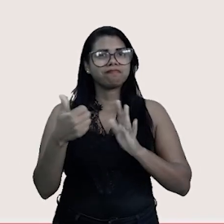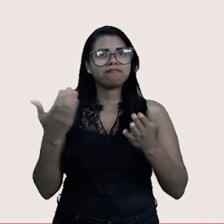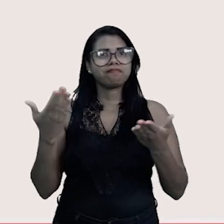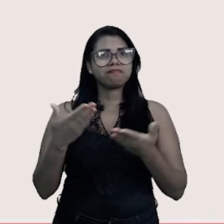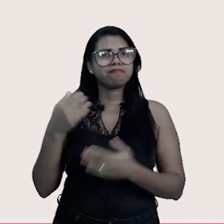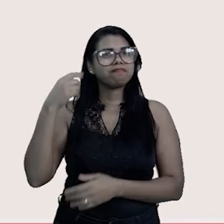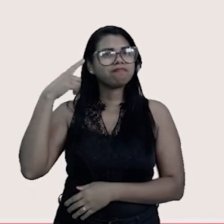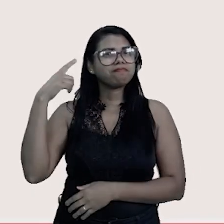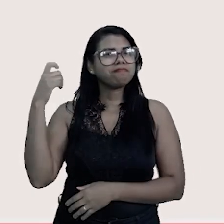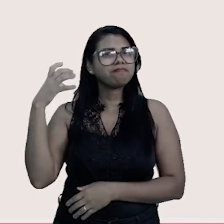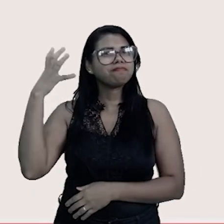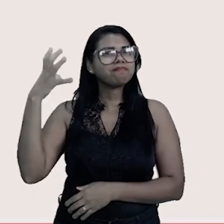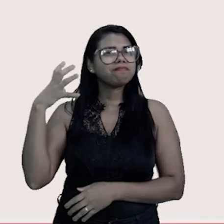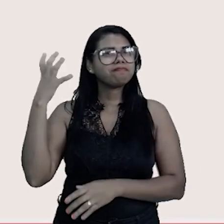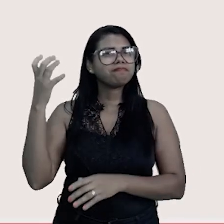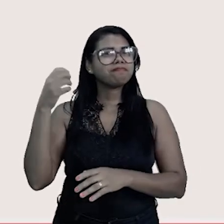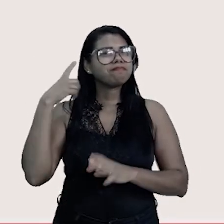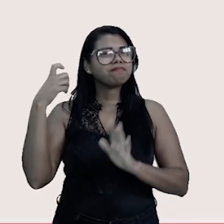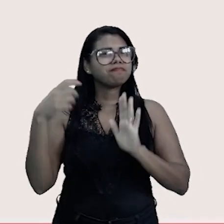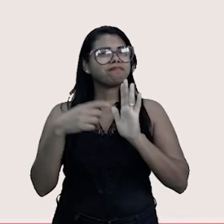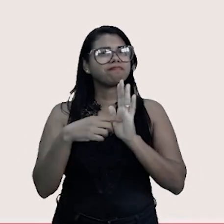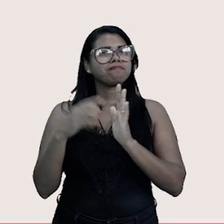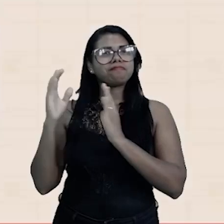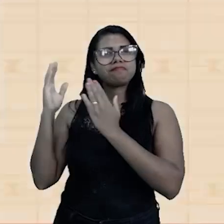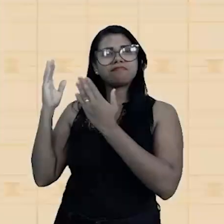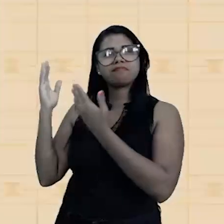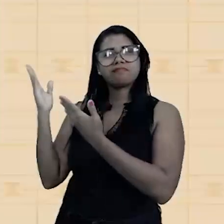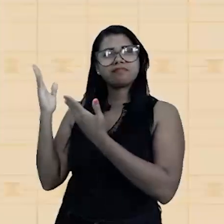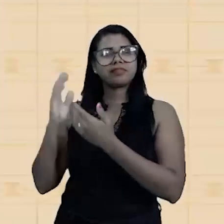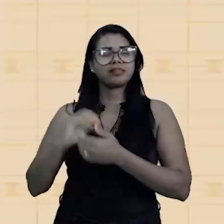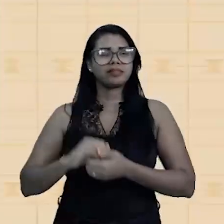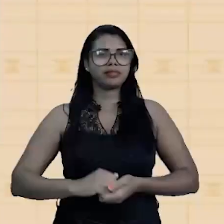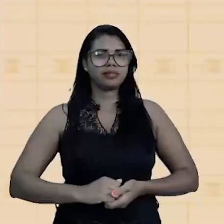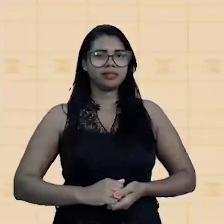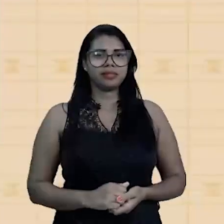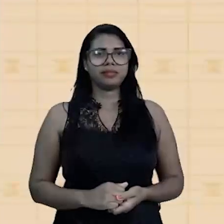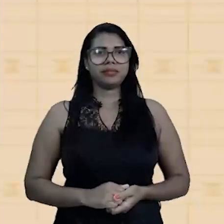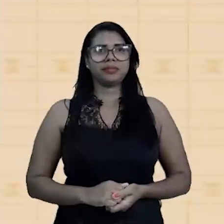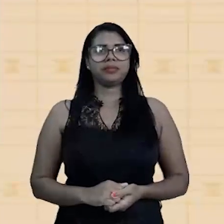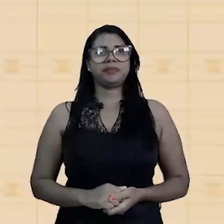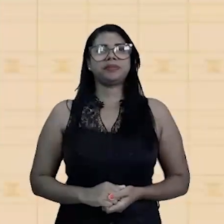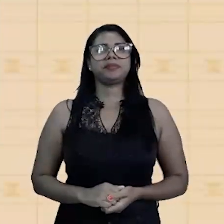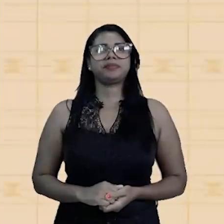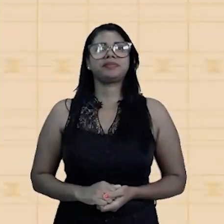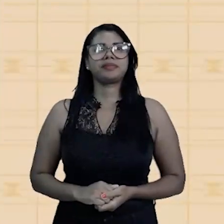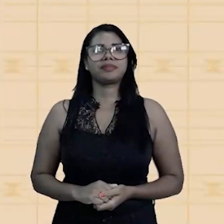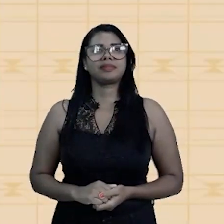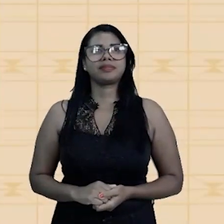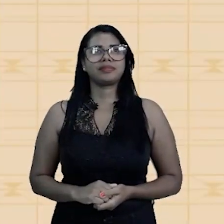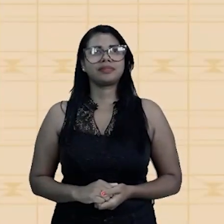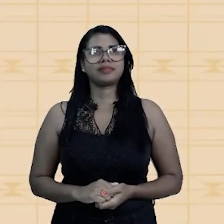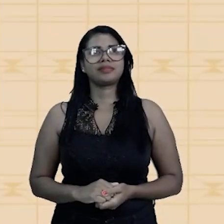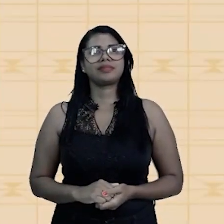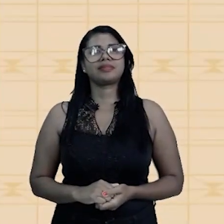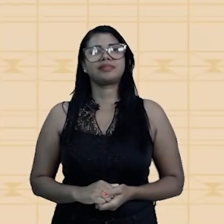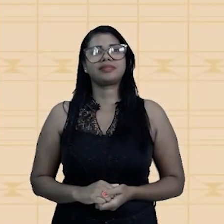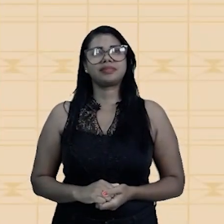comigo, Robertão. Vem comigo. Figura de som. Já está dizendo,